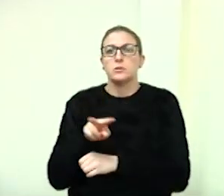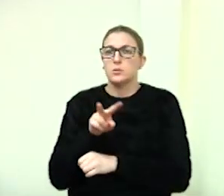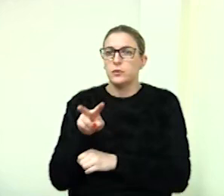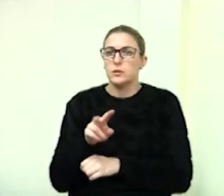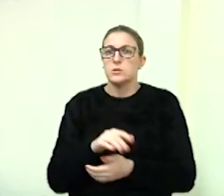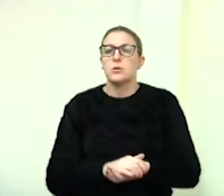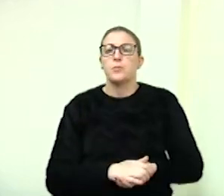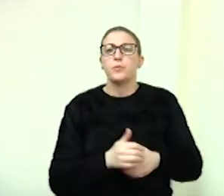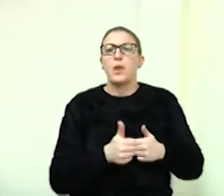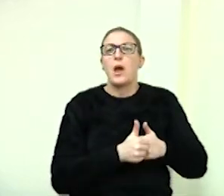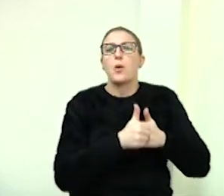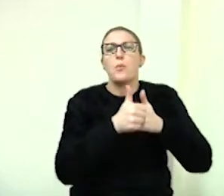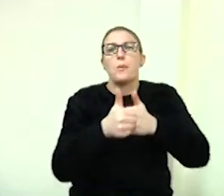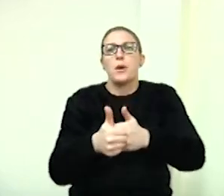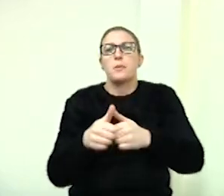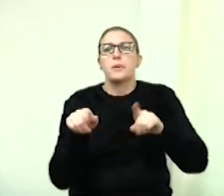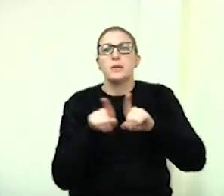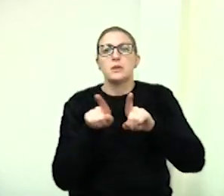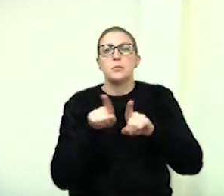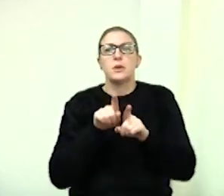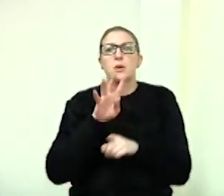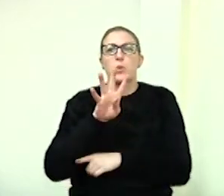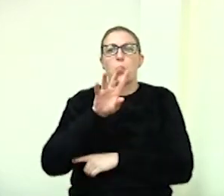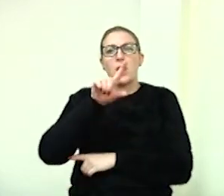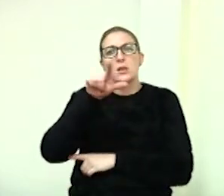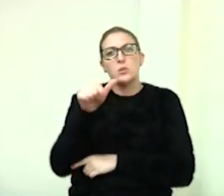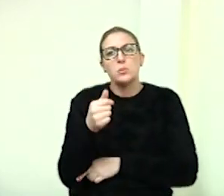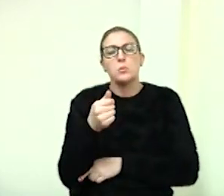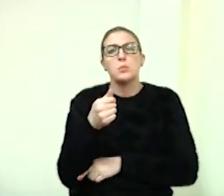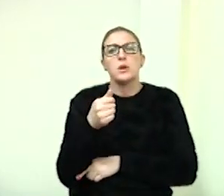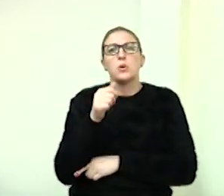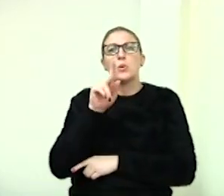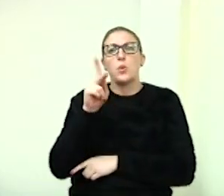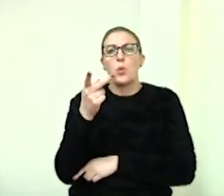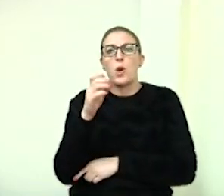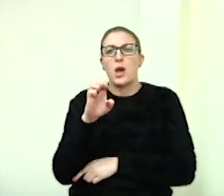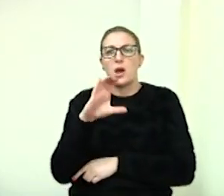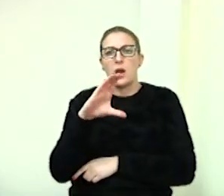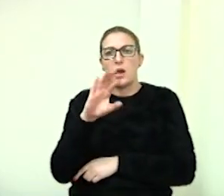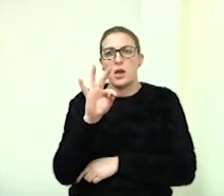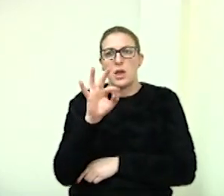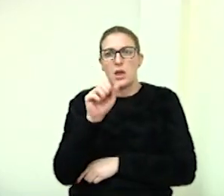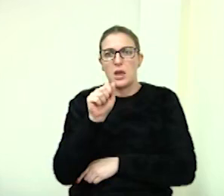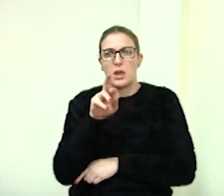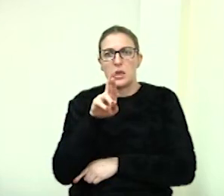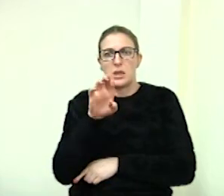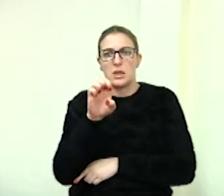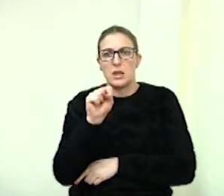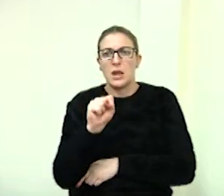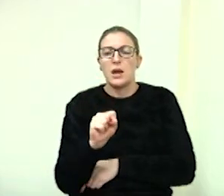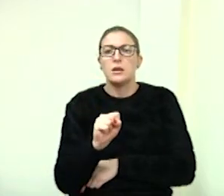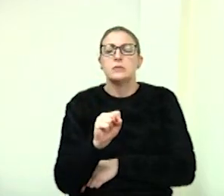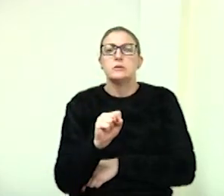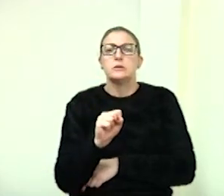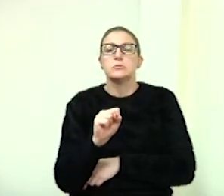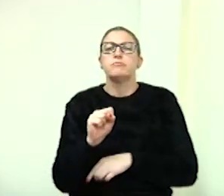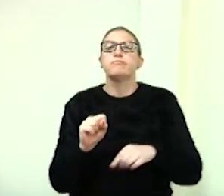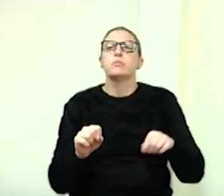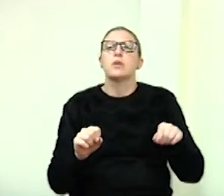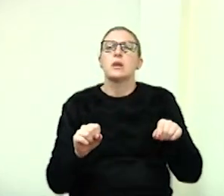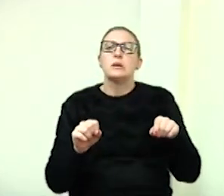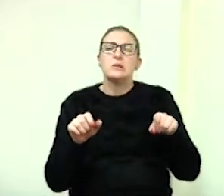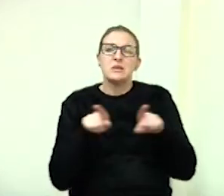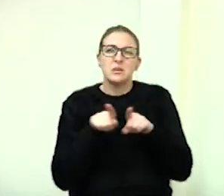Acompanhamento de cerca de 4.000 hectares de cultura de cítrus, com sete unidades beneficiadoras na região, cerca de 200